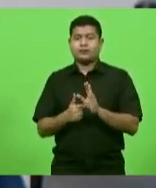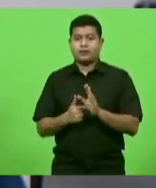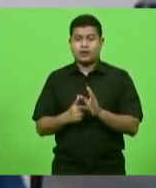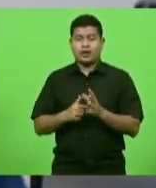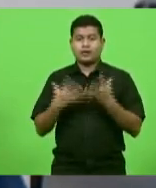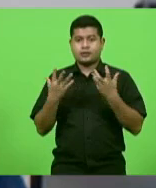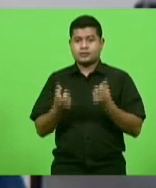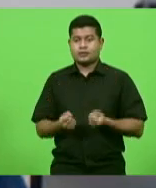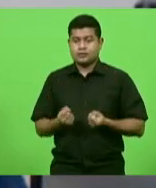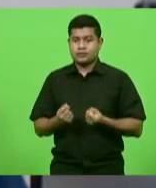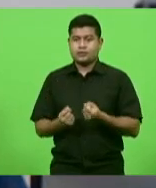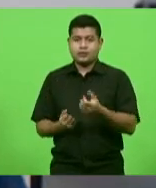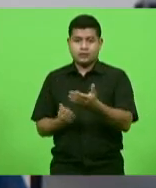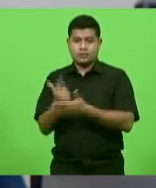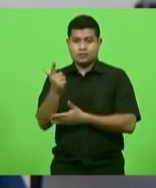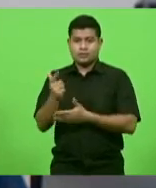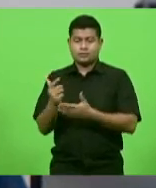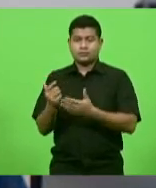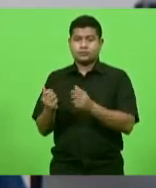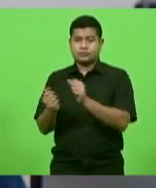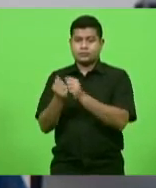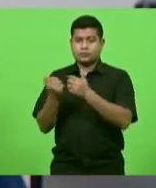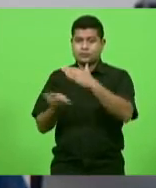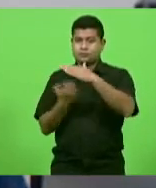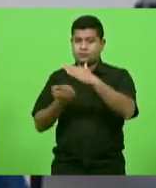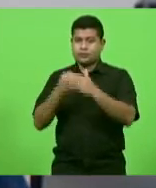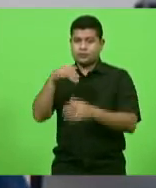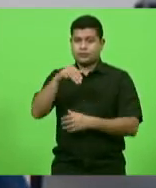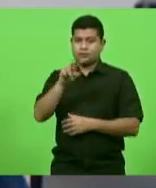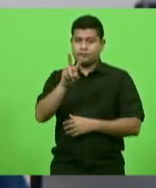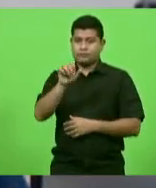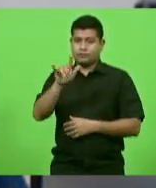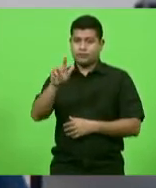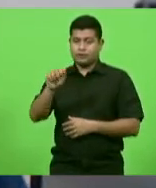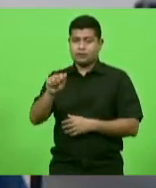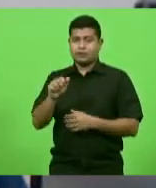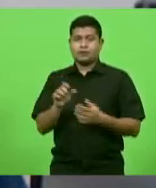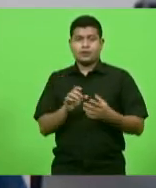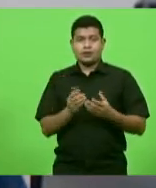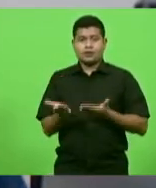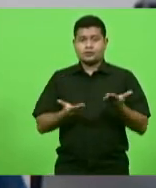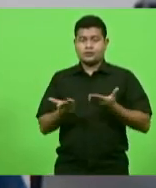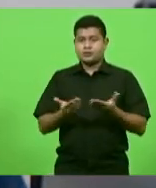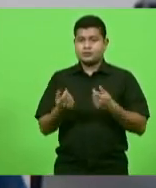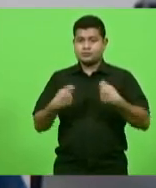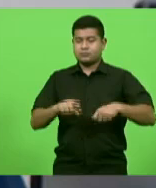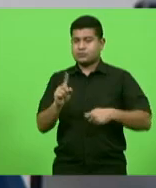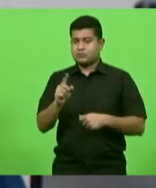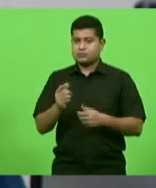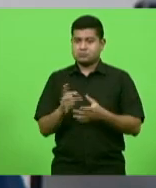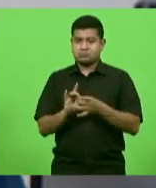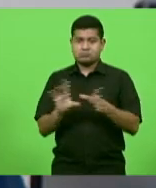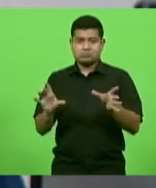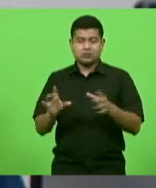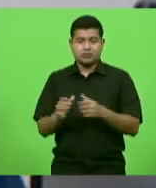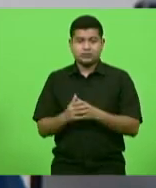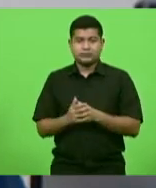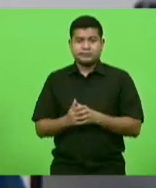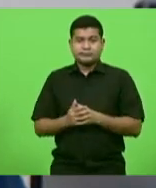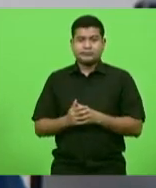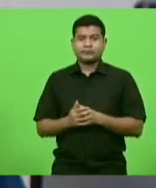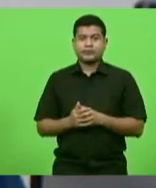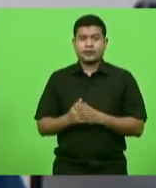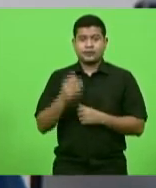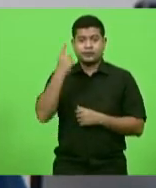após a gente fez a ver com dispensa de licitação em 30 de Março o secretário de saúde homologou a dispensa de licitação